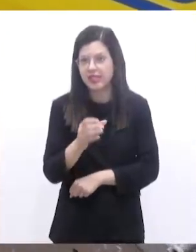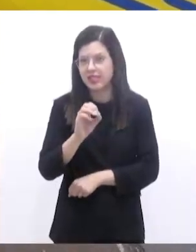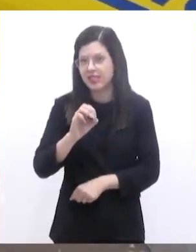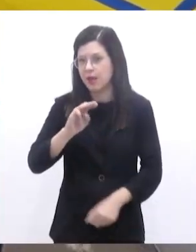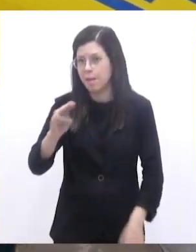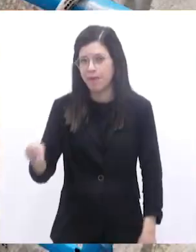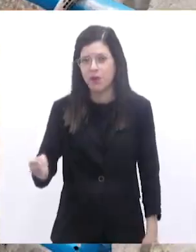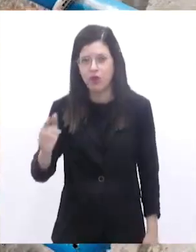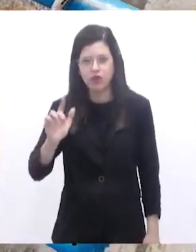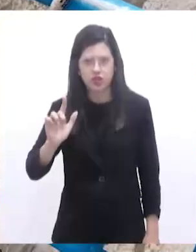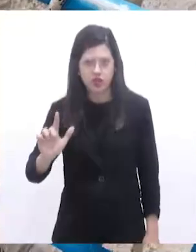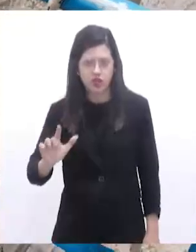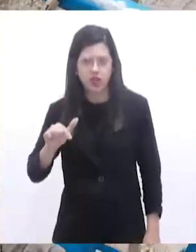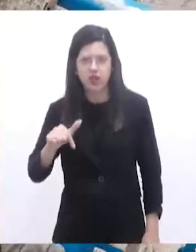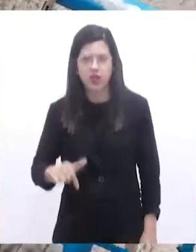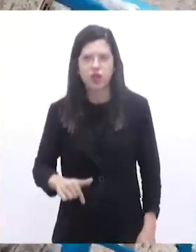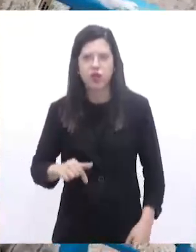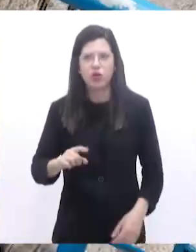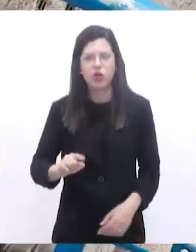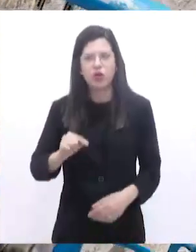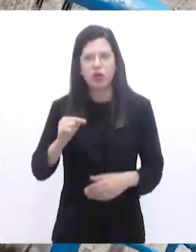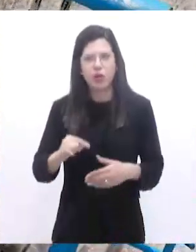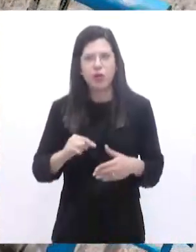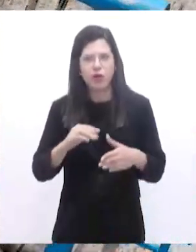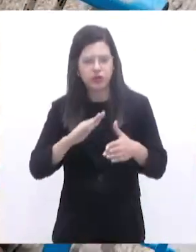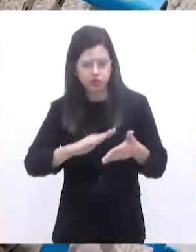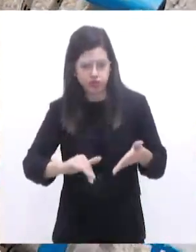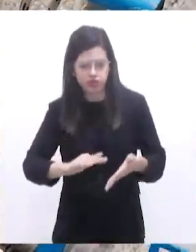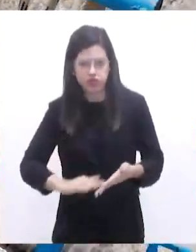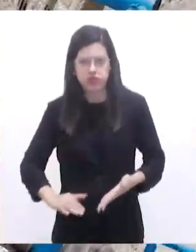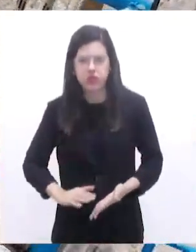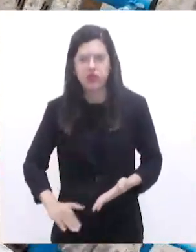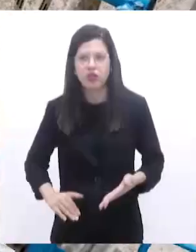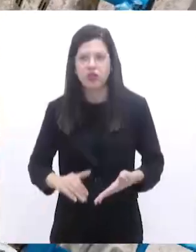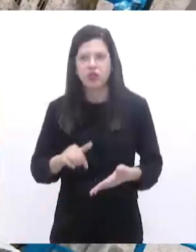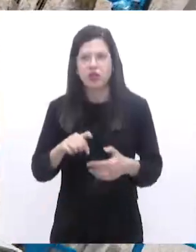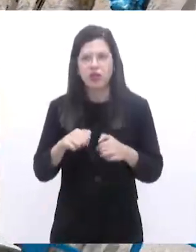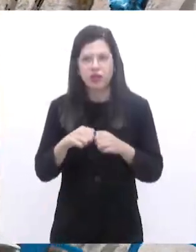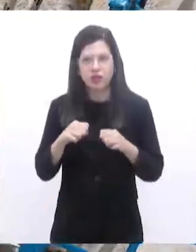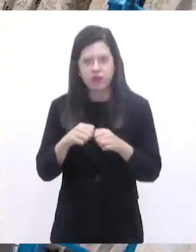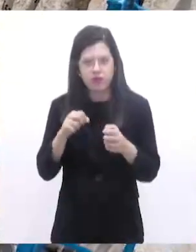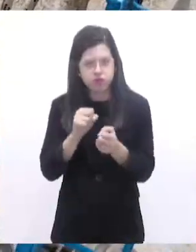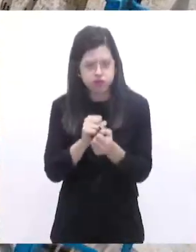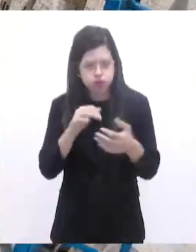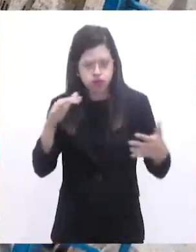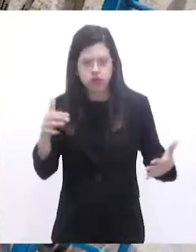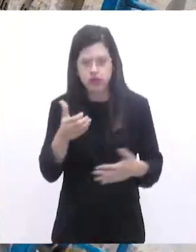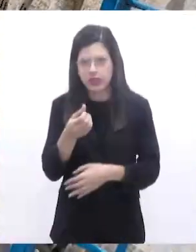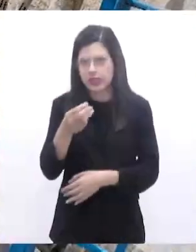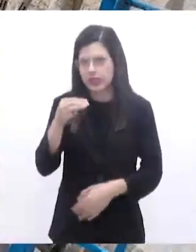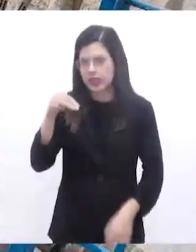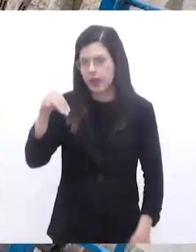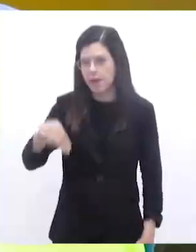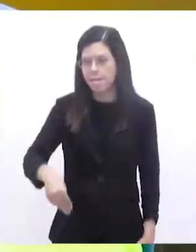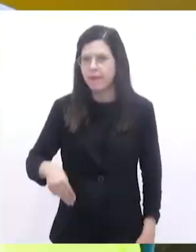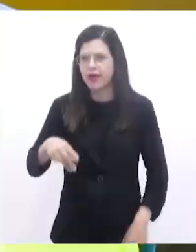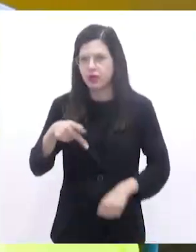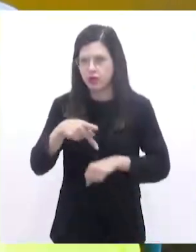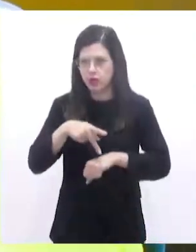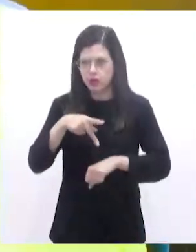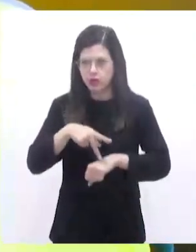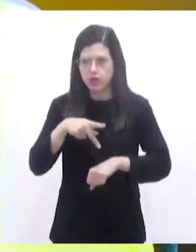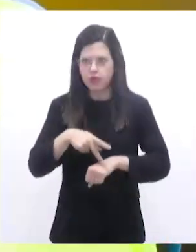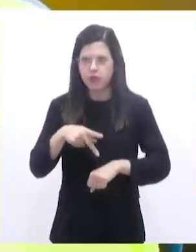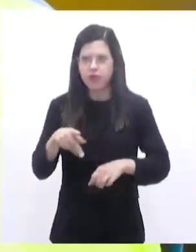de litros. Após o esgotamento dos poços, será realizada a detonação de um trecho de 60 metros de extensão de rocha, além